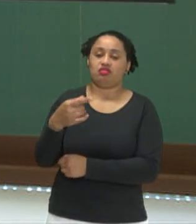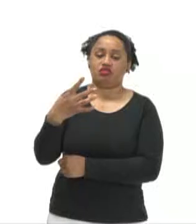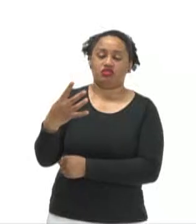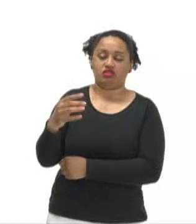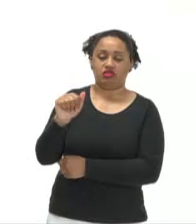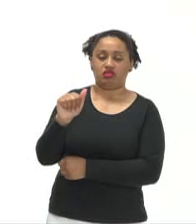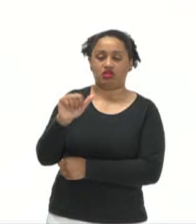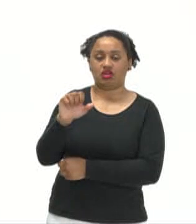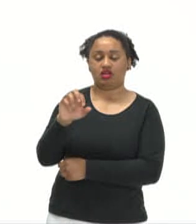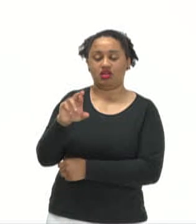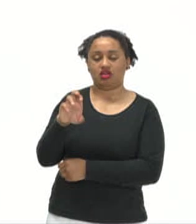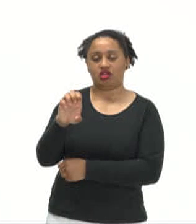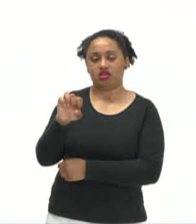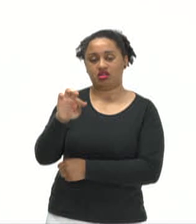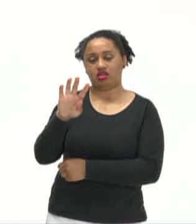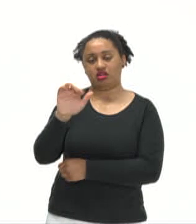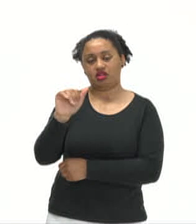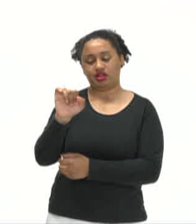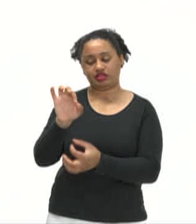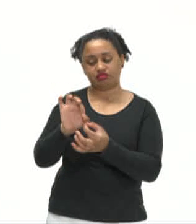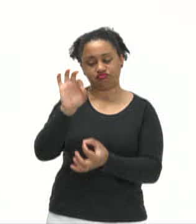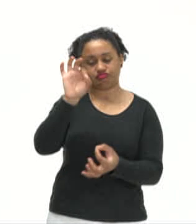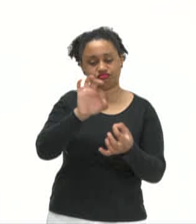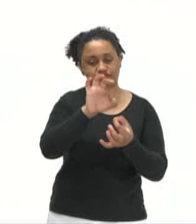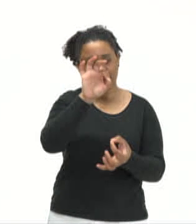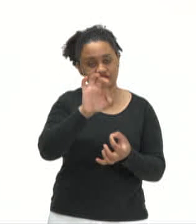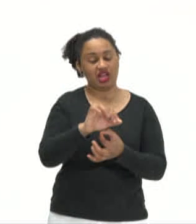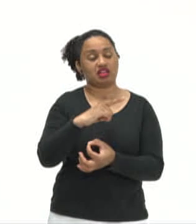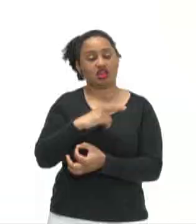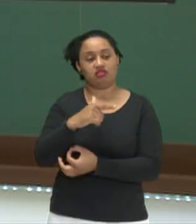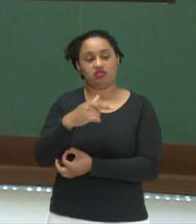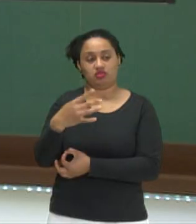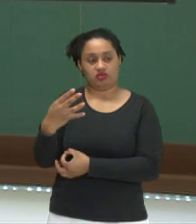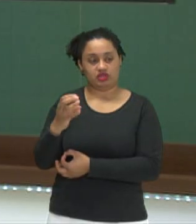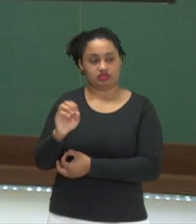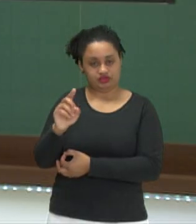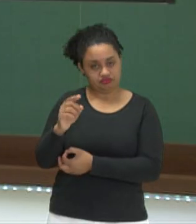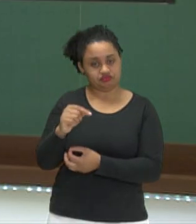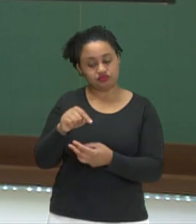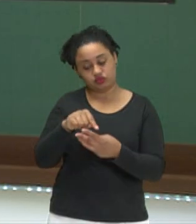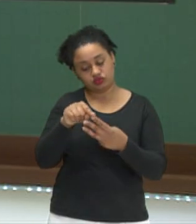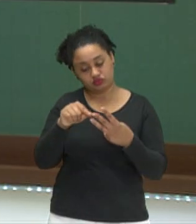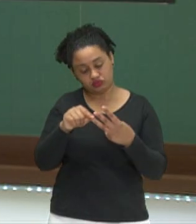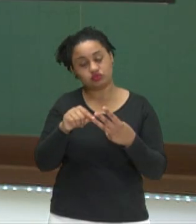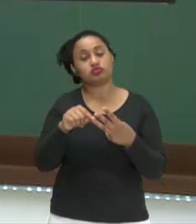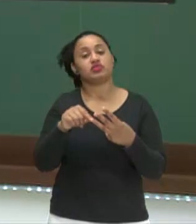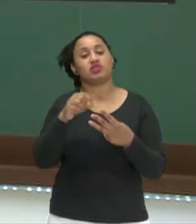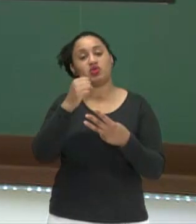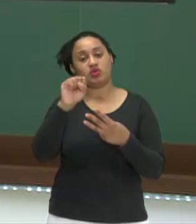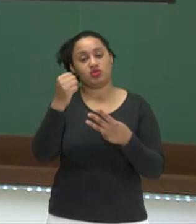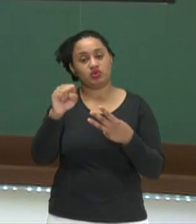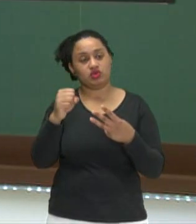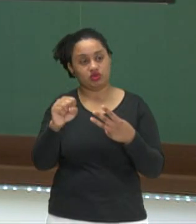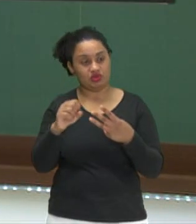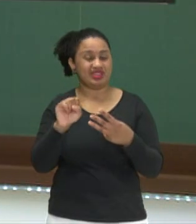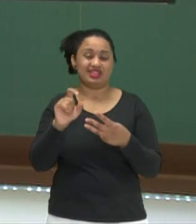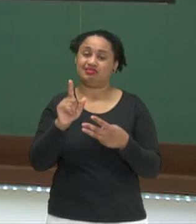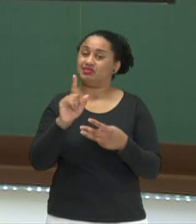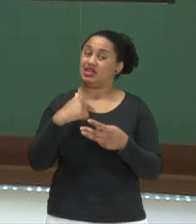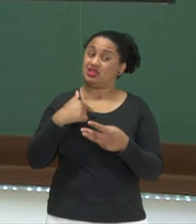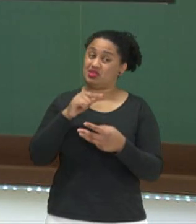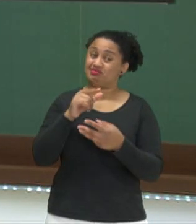a soma de 16 mais 8, 24 arestas. Tranquilo? Se não for, treine um pouco mais essa